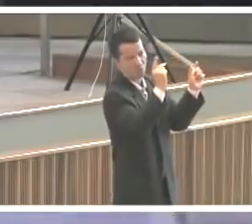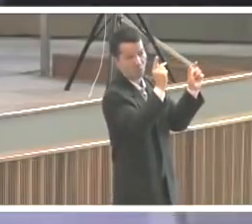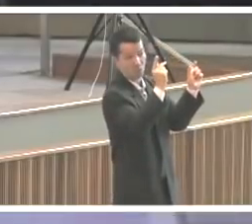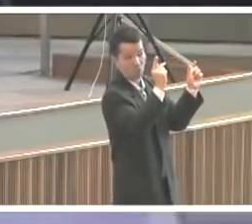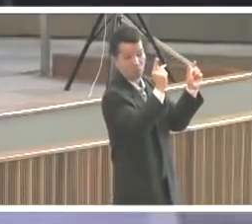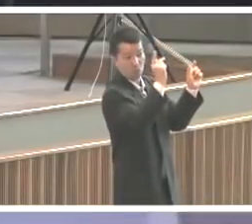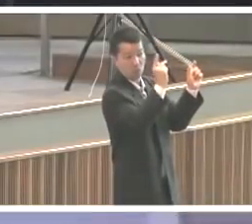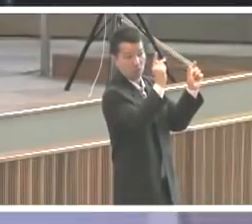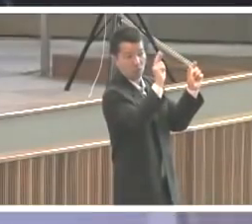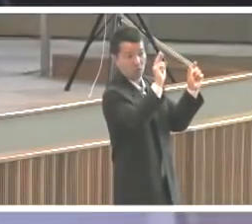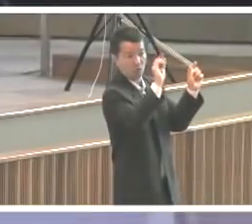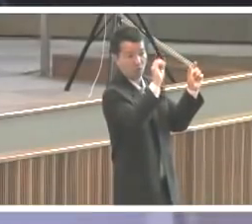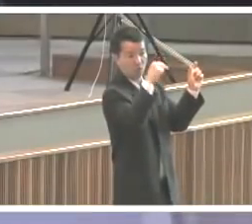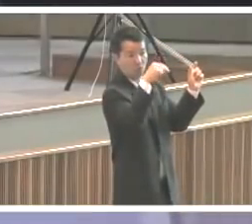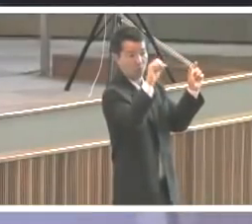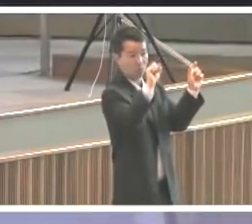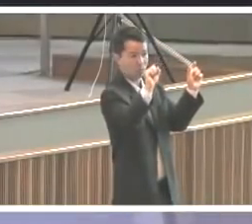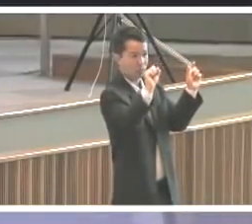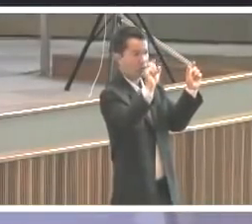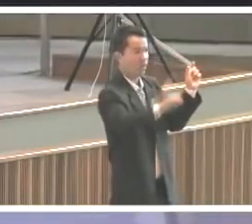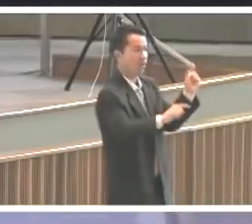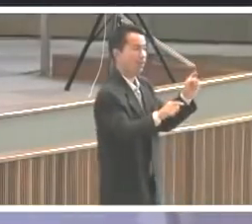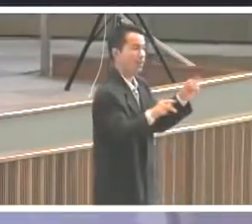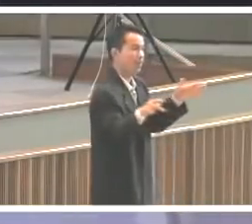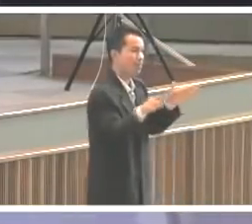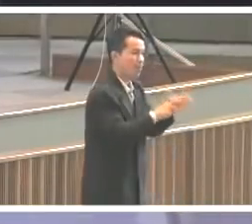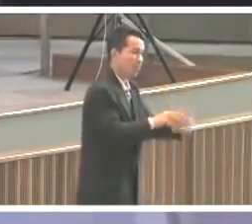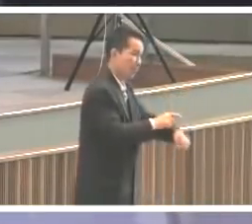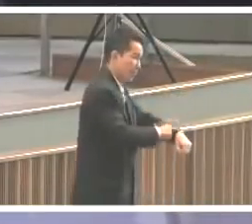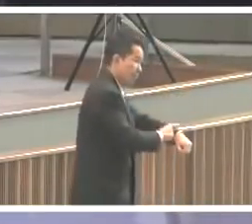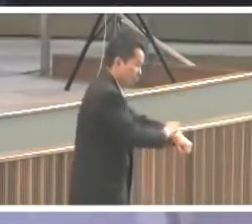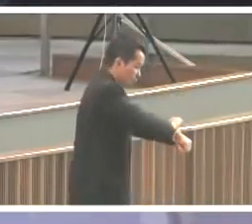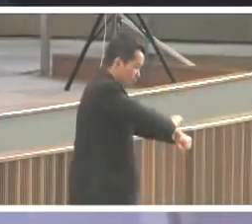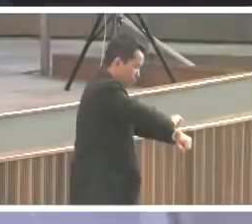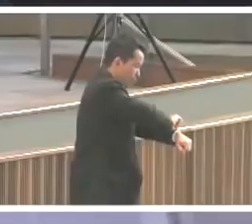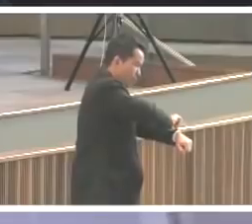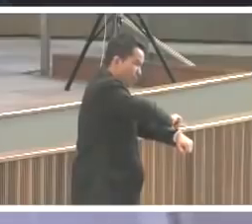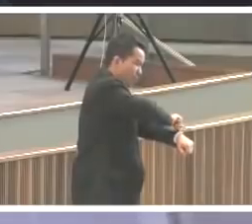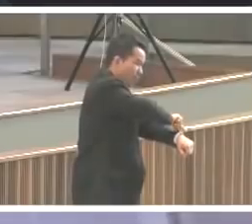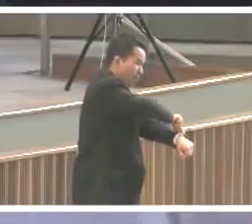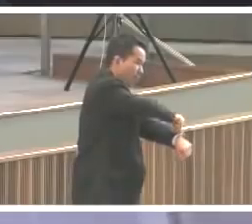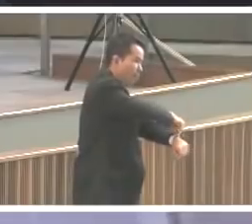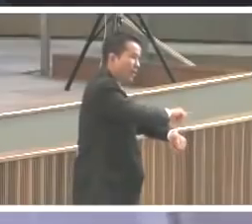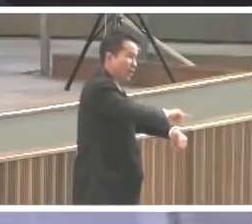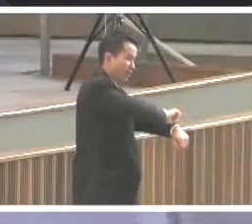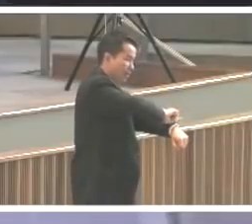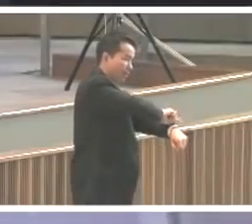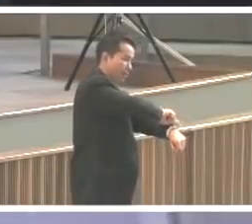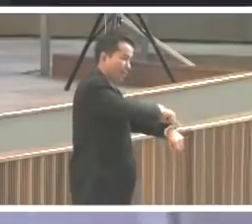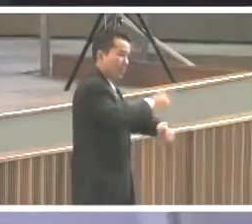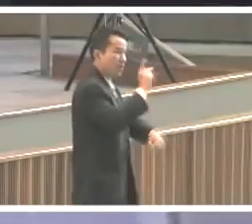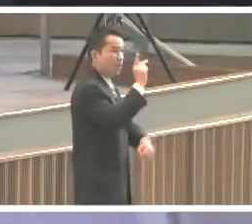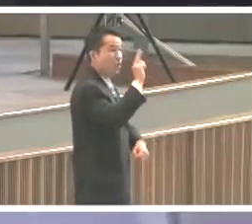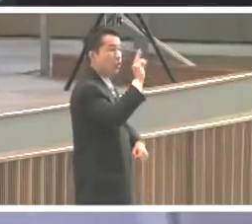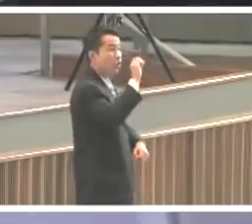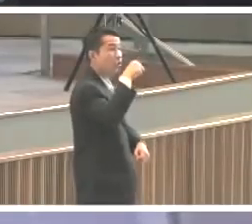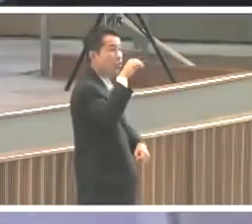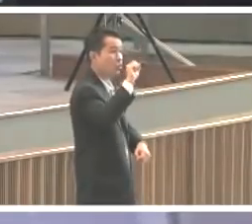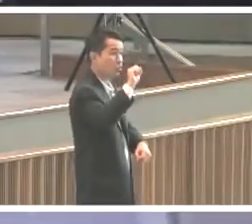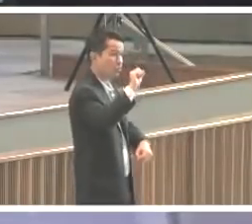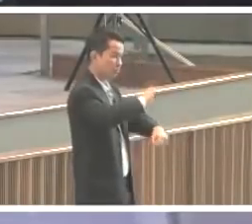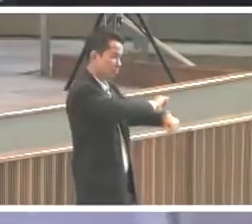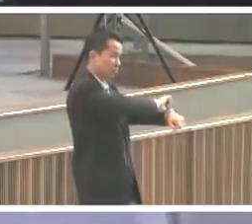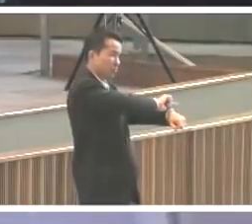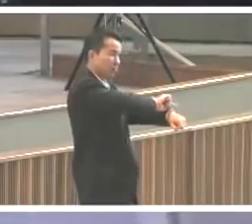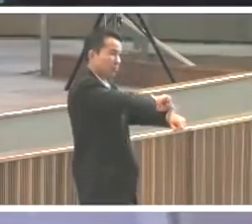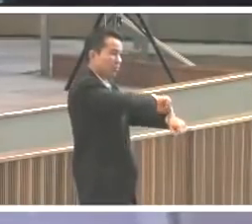nossa expressão cronológico, né? A gente marca o tempo na agenda. E aqui nesse texto